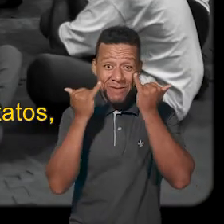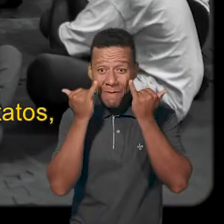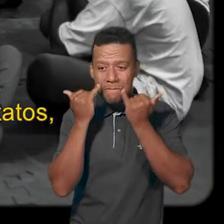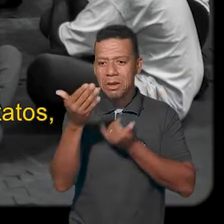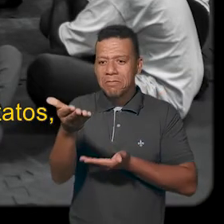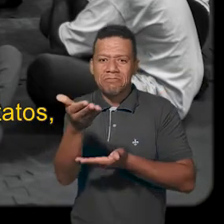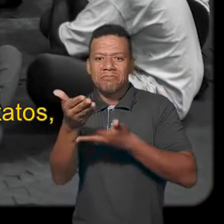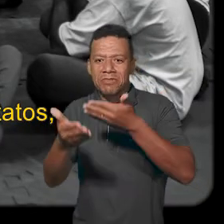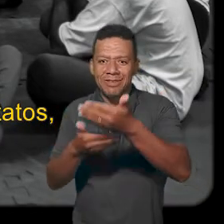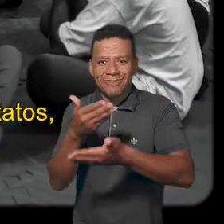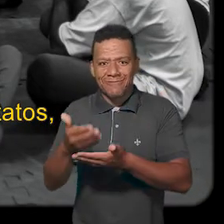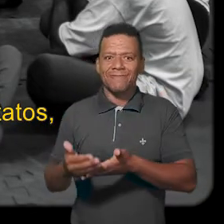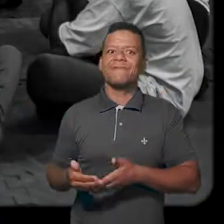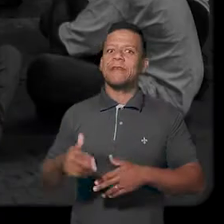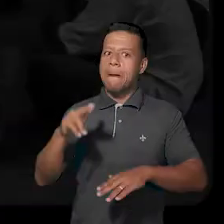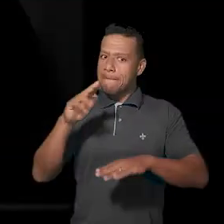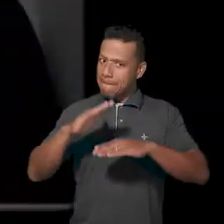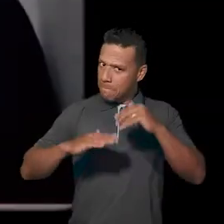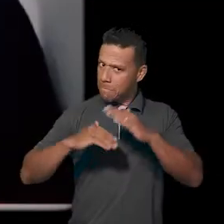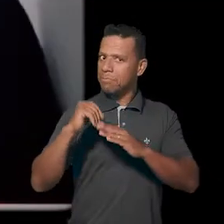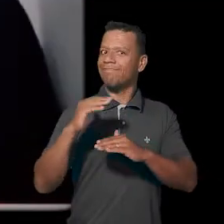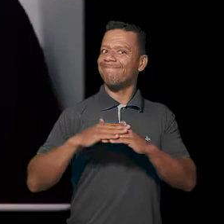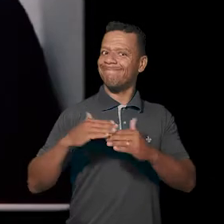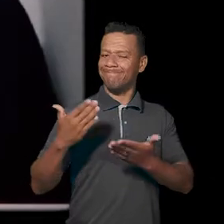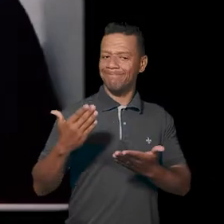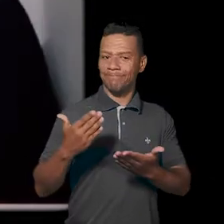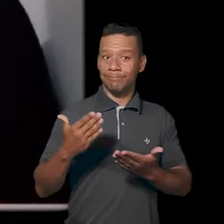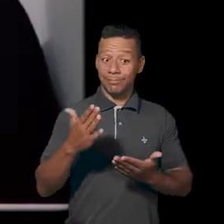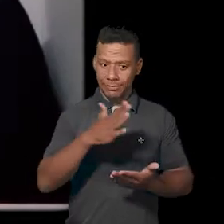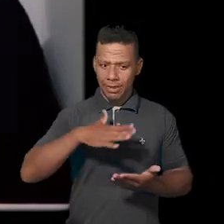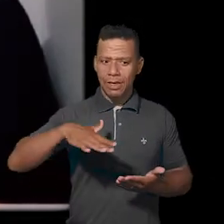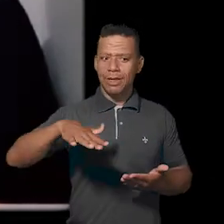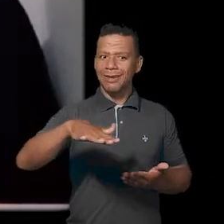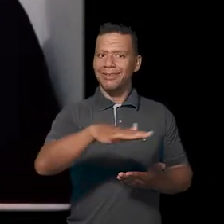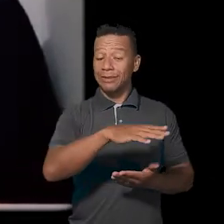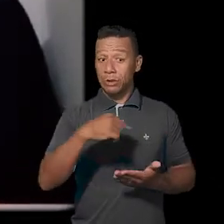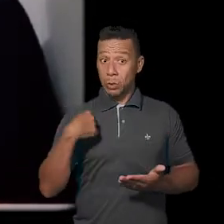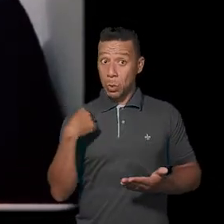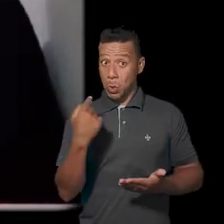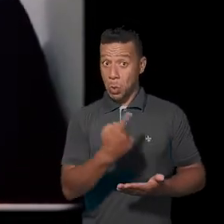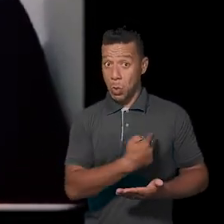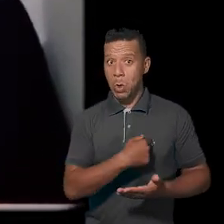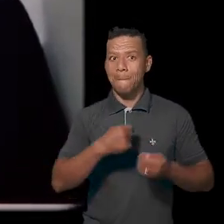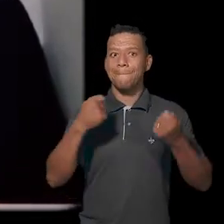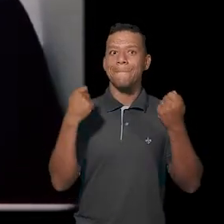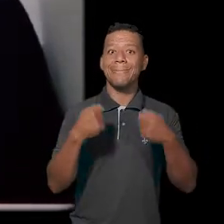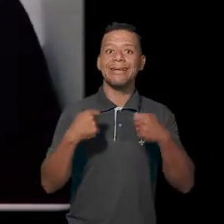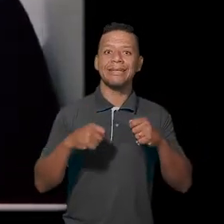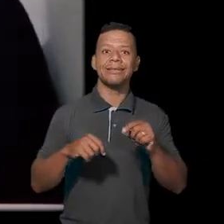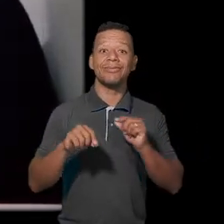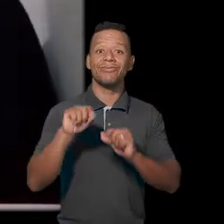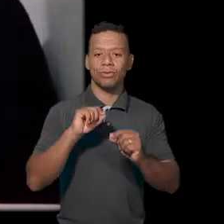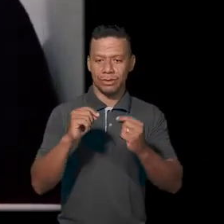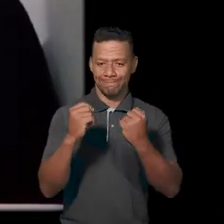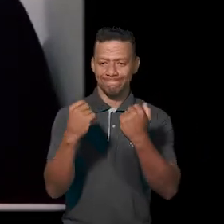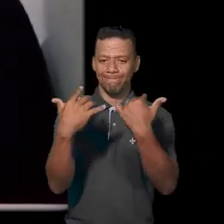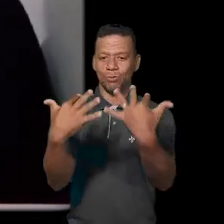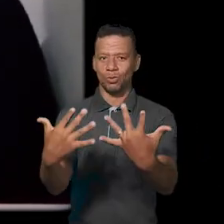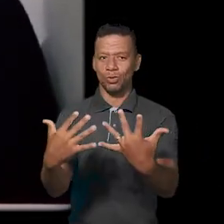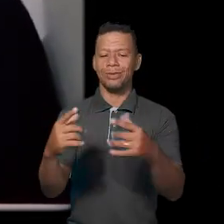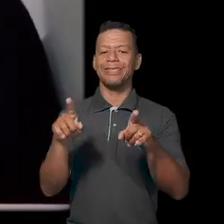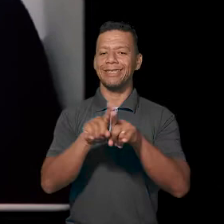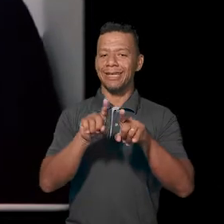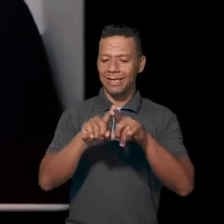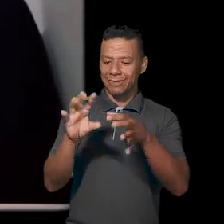mesmo, profissionais, né? Eu vejo num lugar que a gente precisa de público e